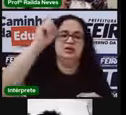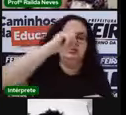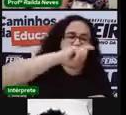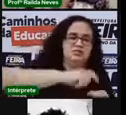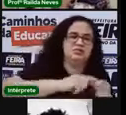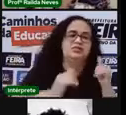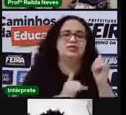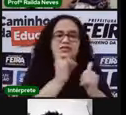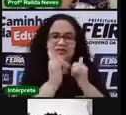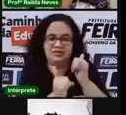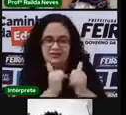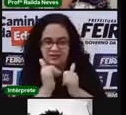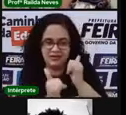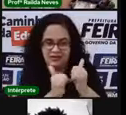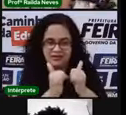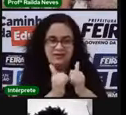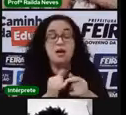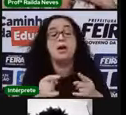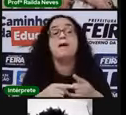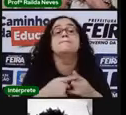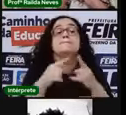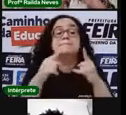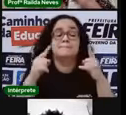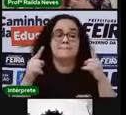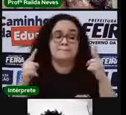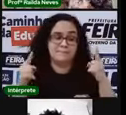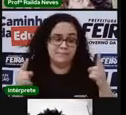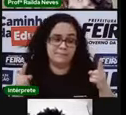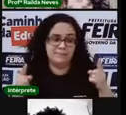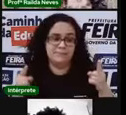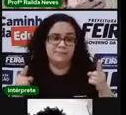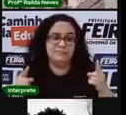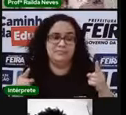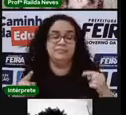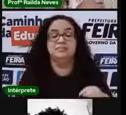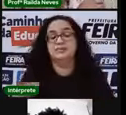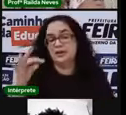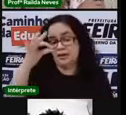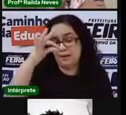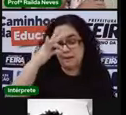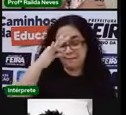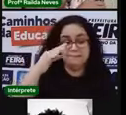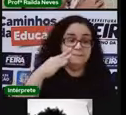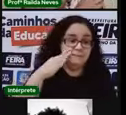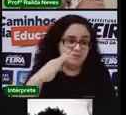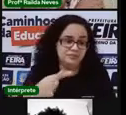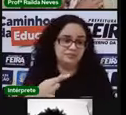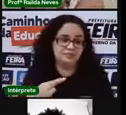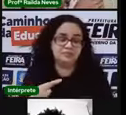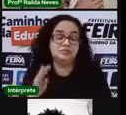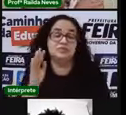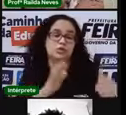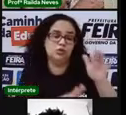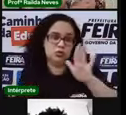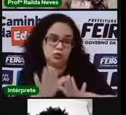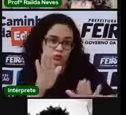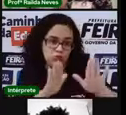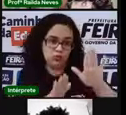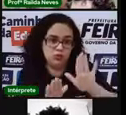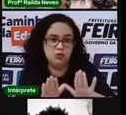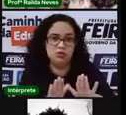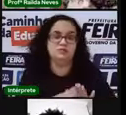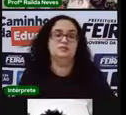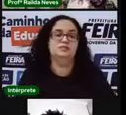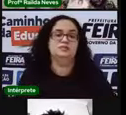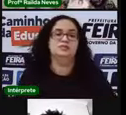cai, internet volta, mas vamos ficar, não é? Atentos e atentas e cuidar para que ela não caia